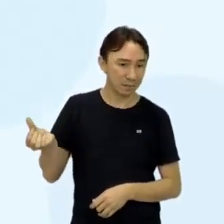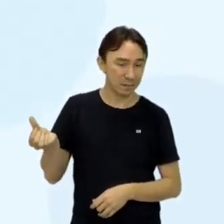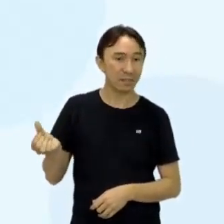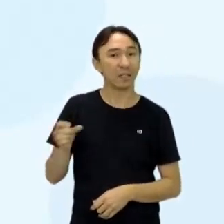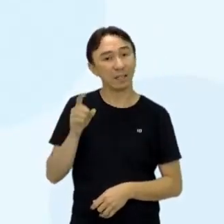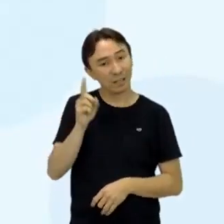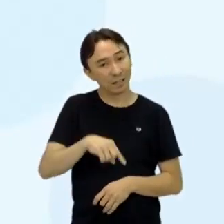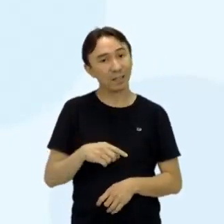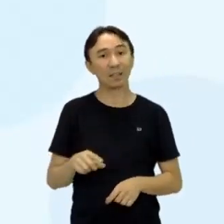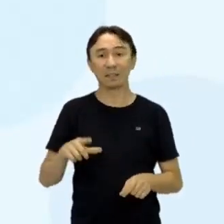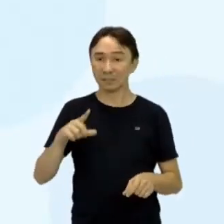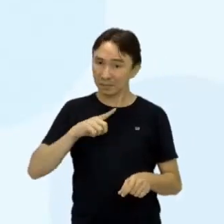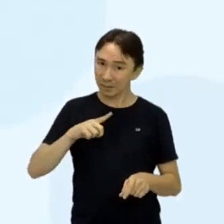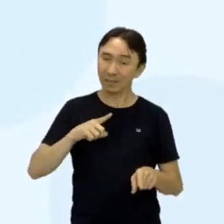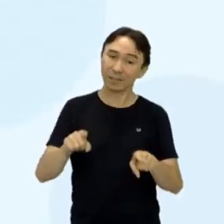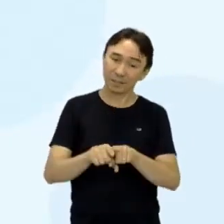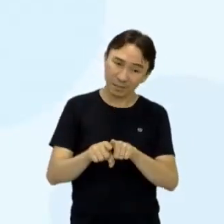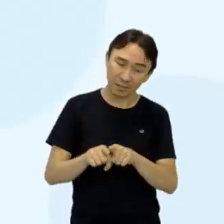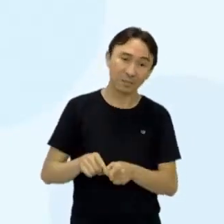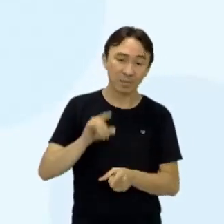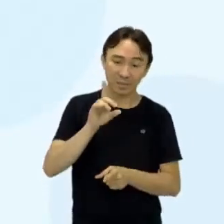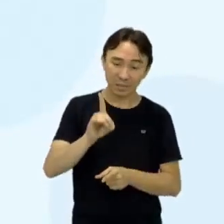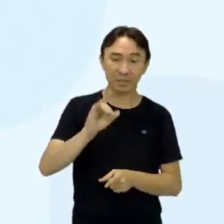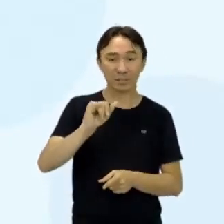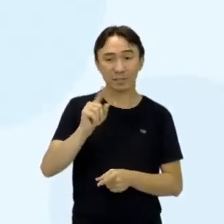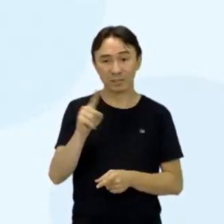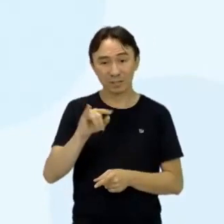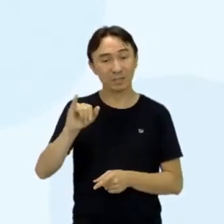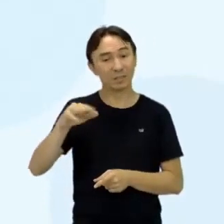dízima periódica, tá certo? Ó,